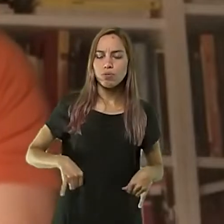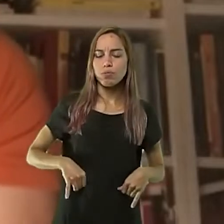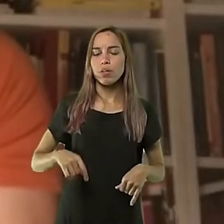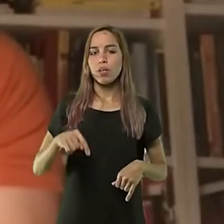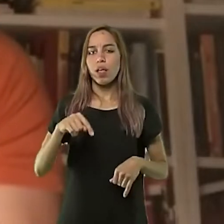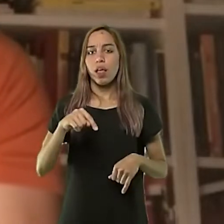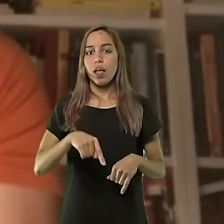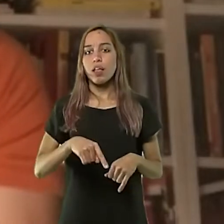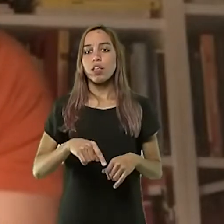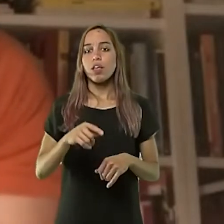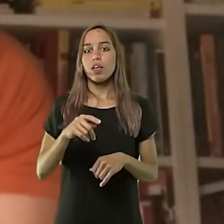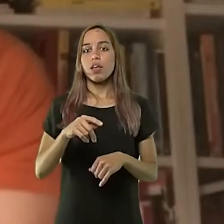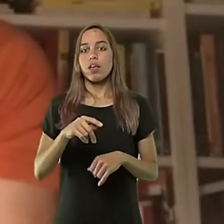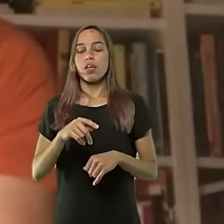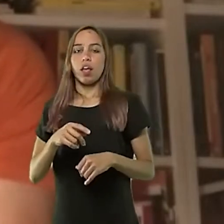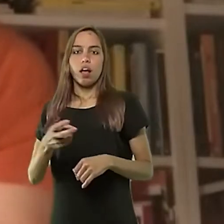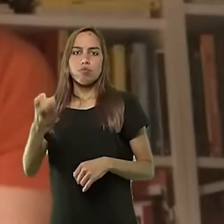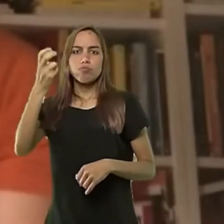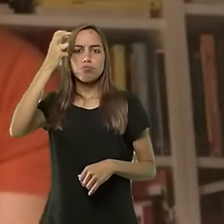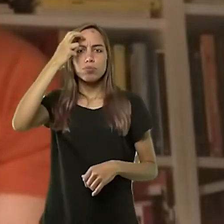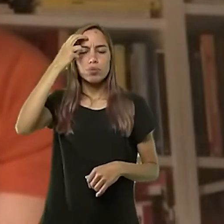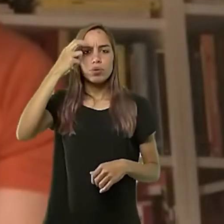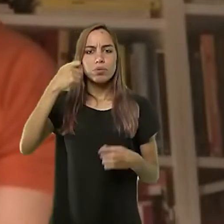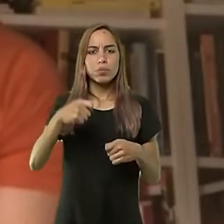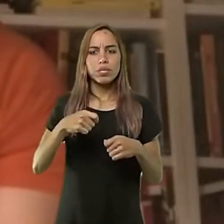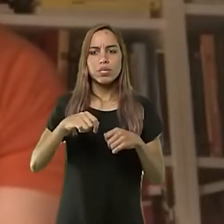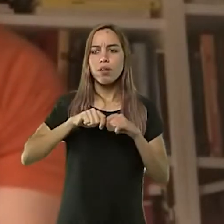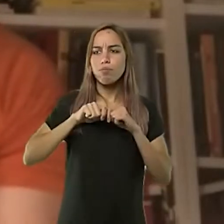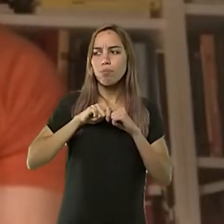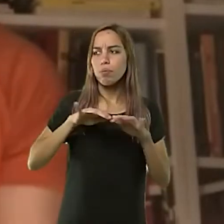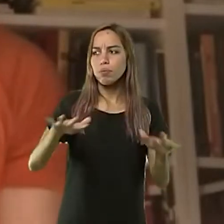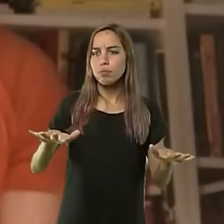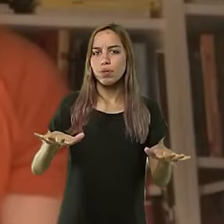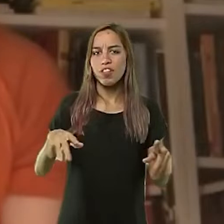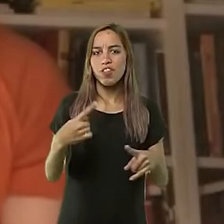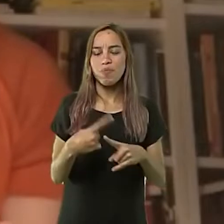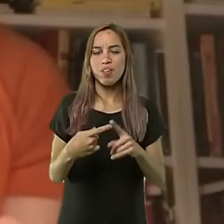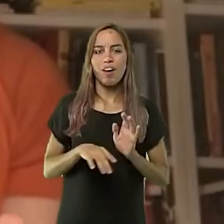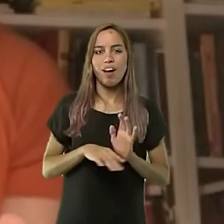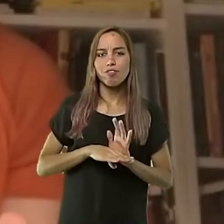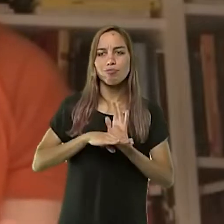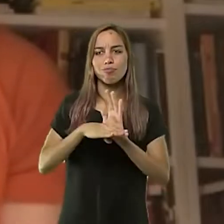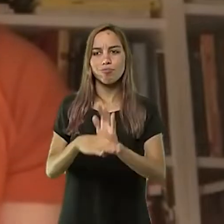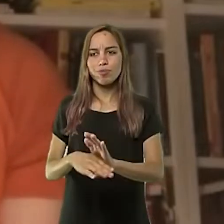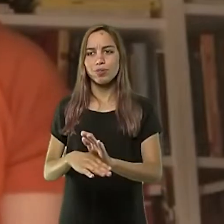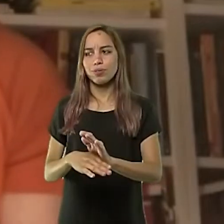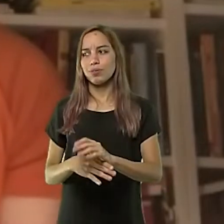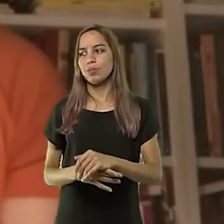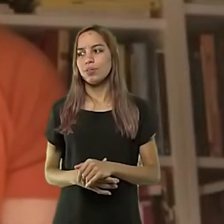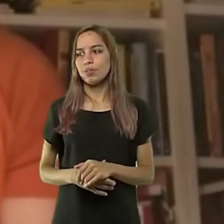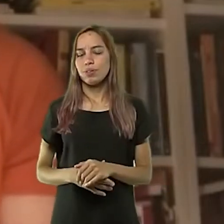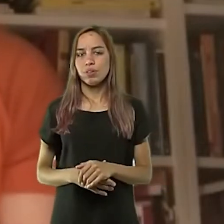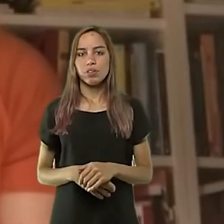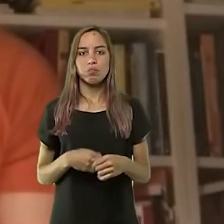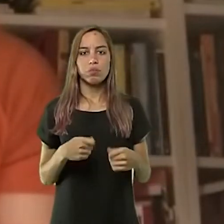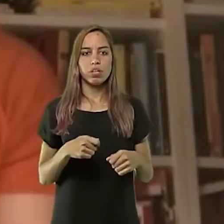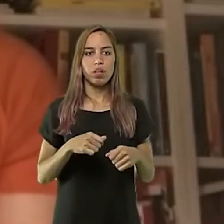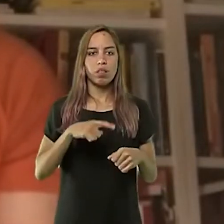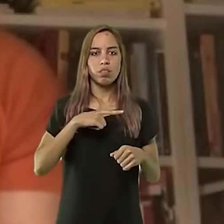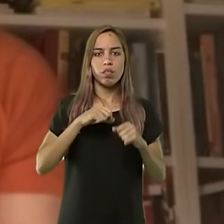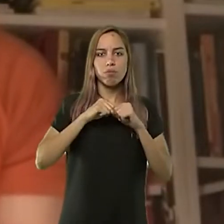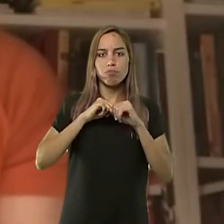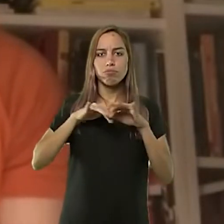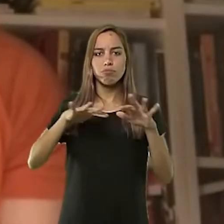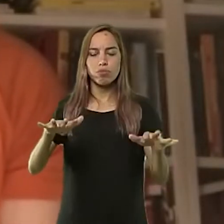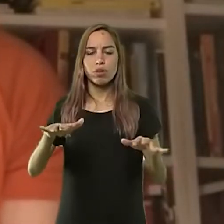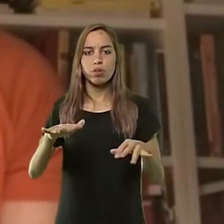indústria, a tecnologia, tudo isto acaba por funcionar precisamente com a inovação científica, a